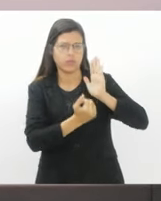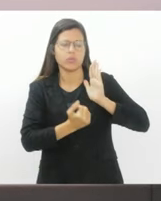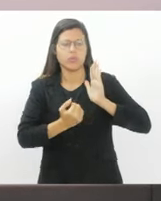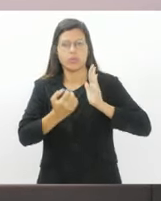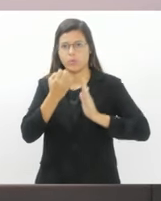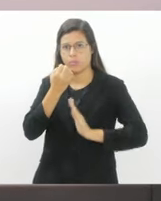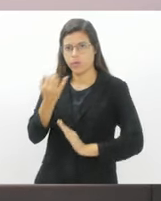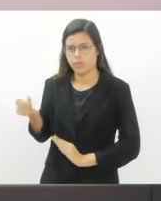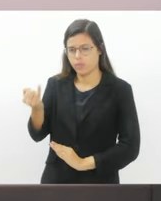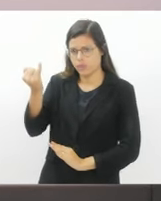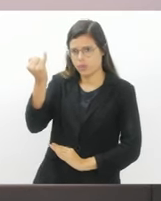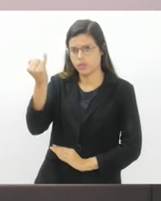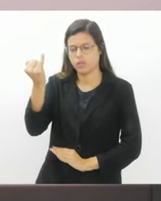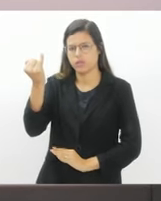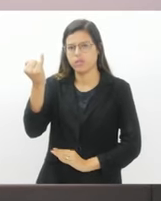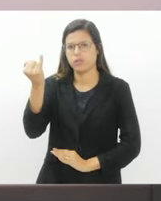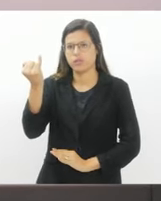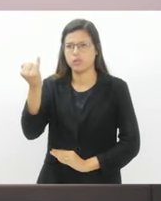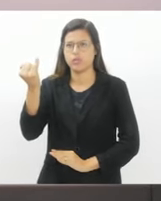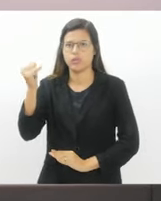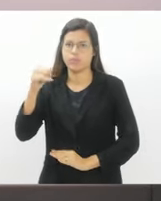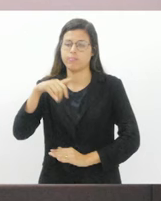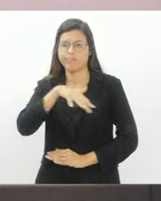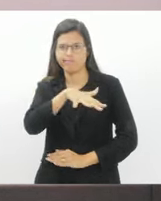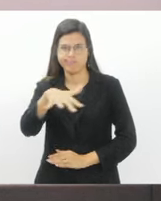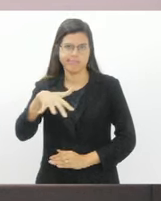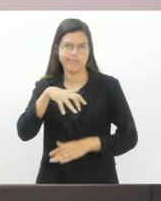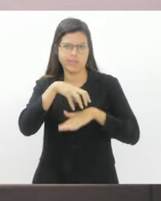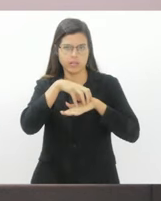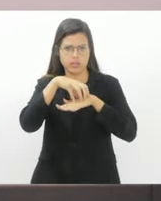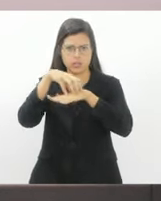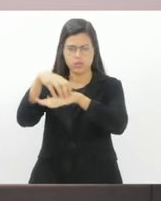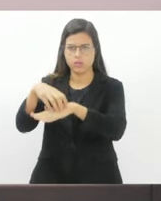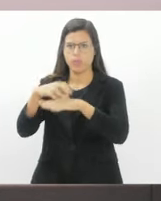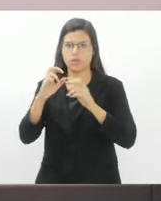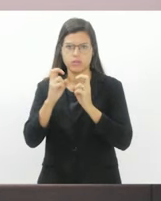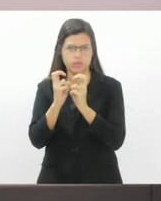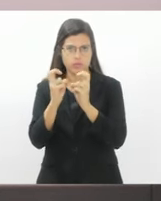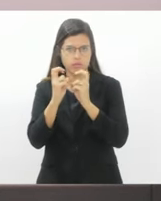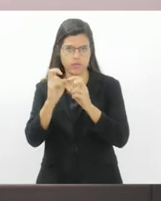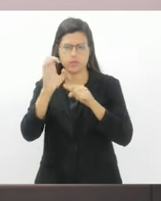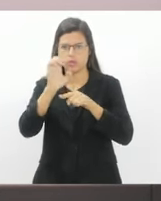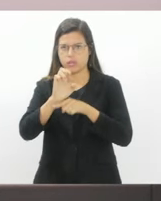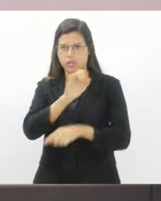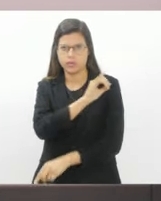relevância e importância para o atual cenário do transporte ferroviário estadual.